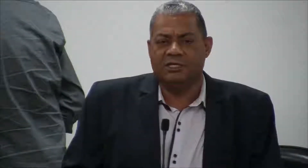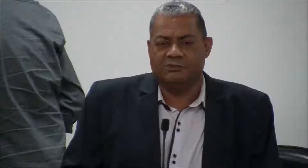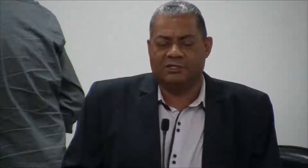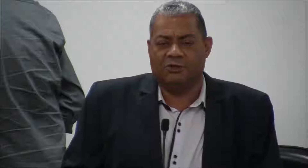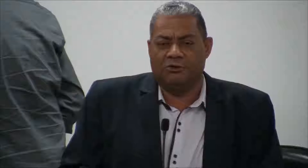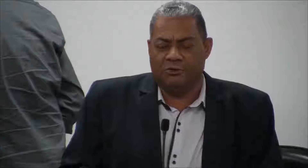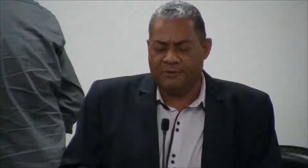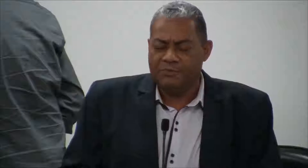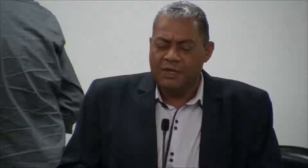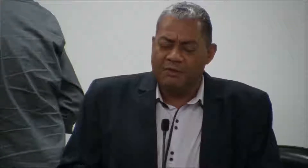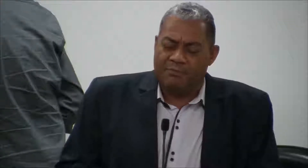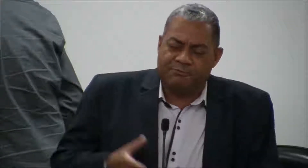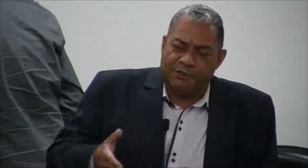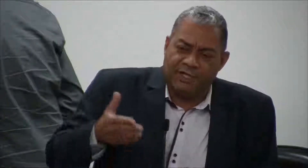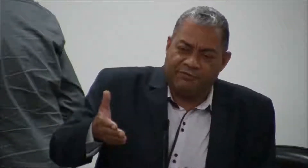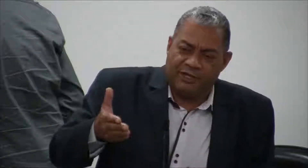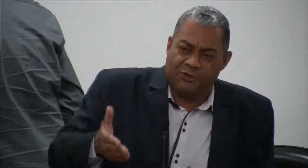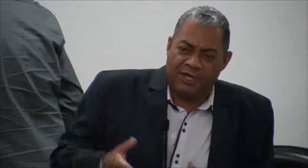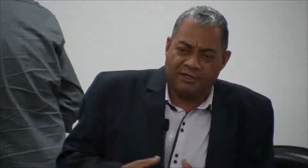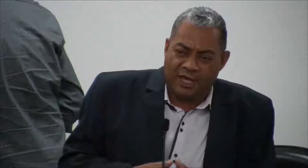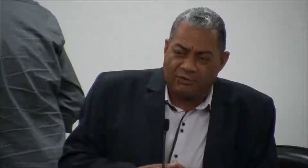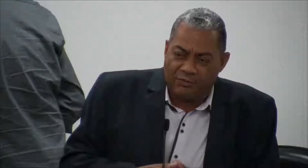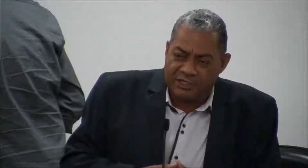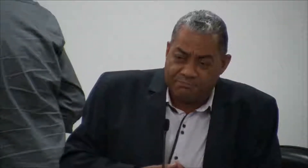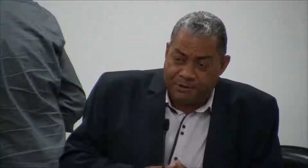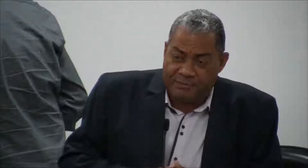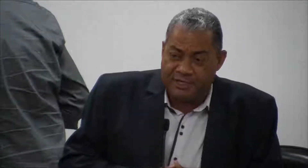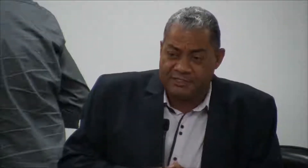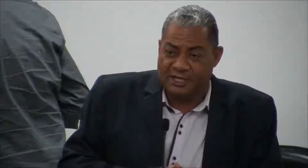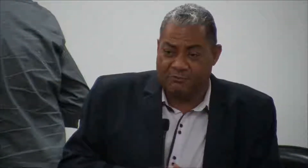menores em situação econômica. Mas, portanto, vereador Érica, quero